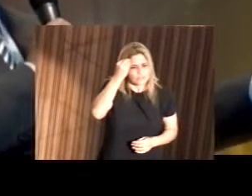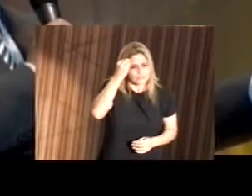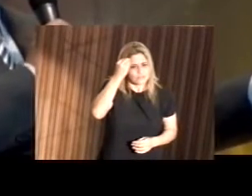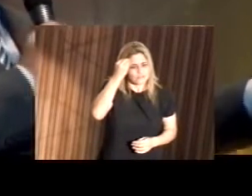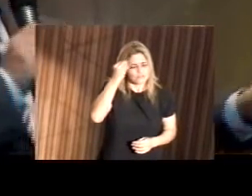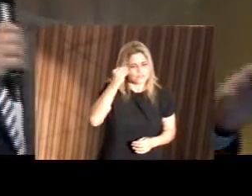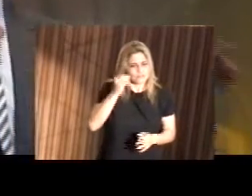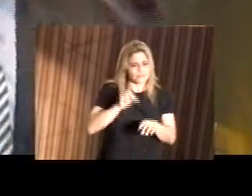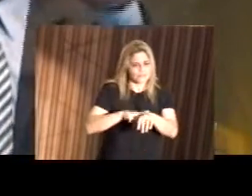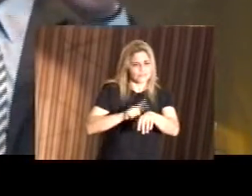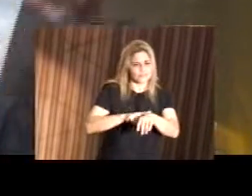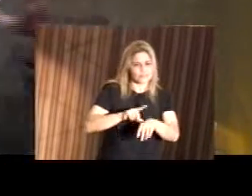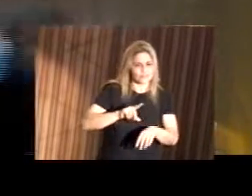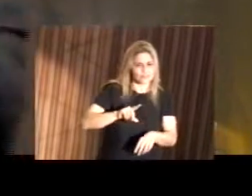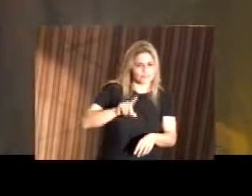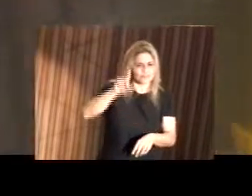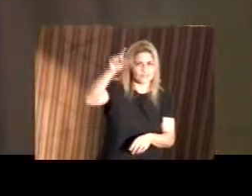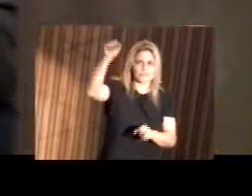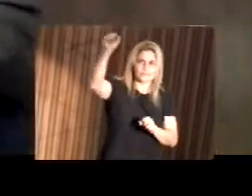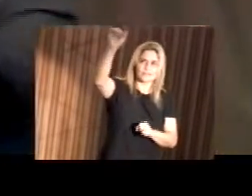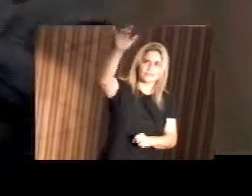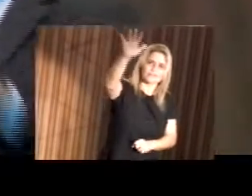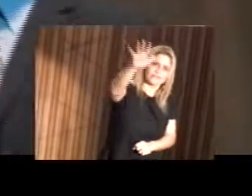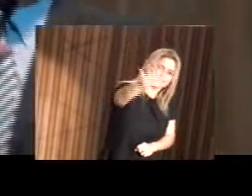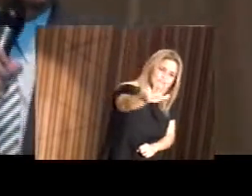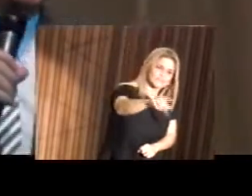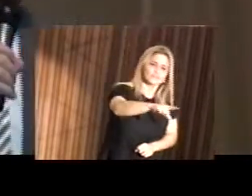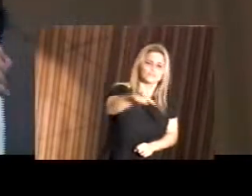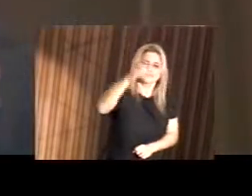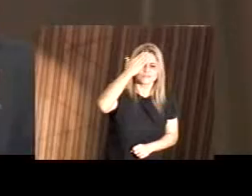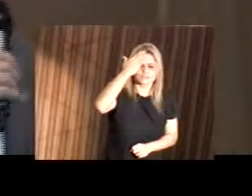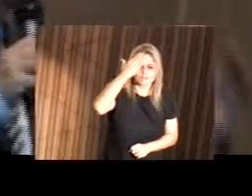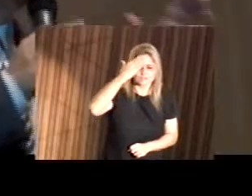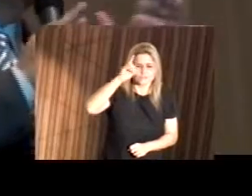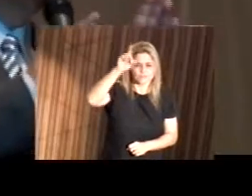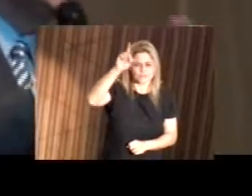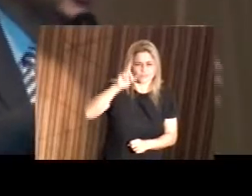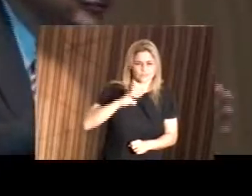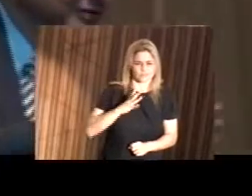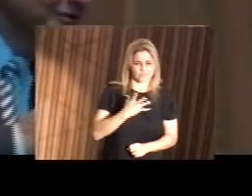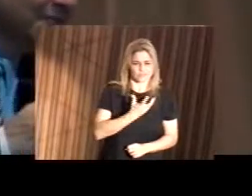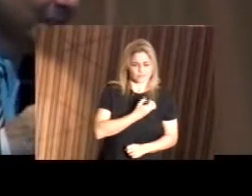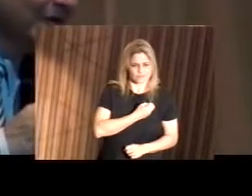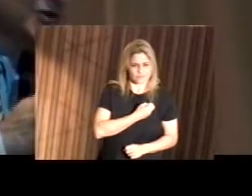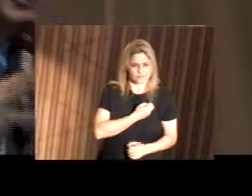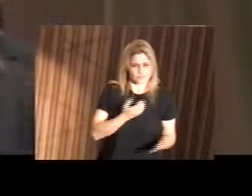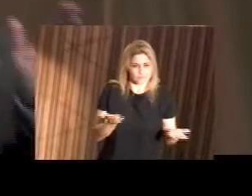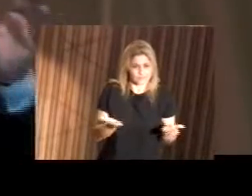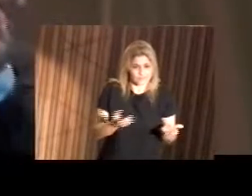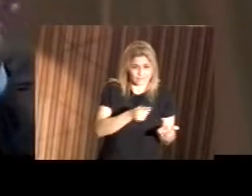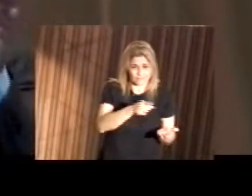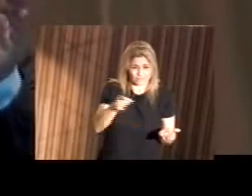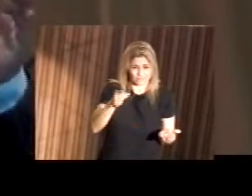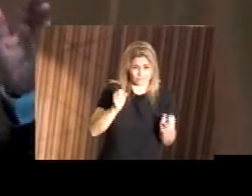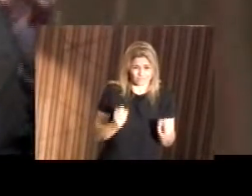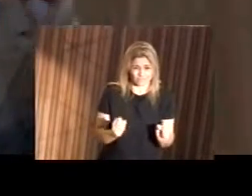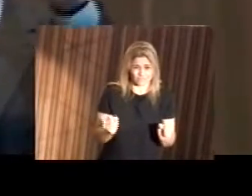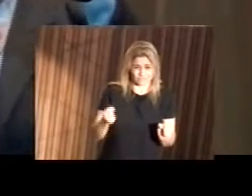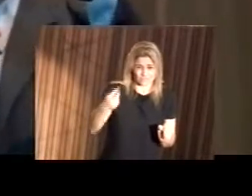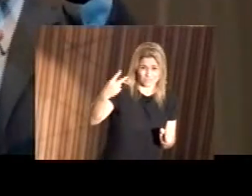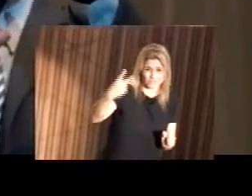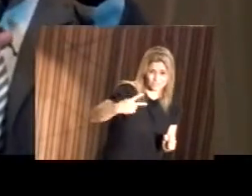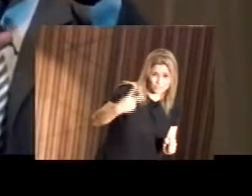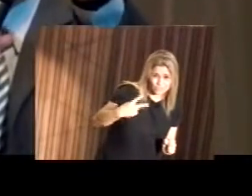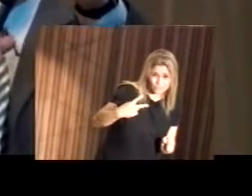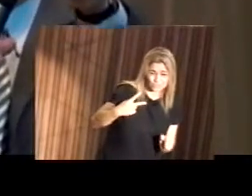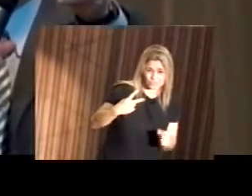Deus. E você sabe que foi livramento de Deus. E Deus diz: agora, filho, eu estou te dando a oportunidade de